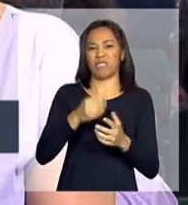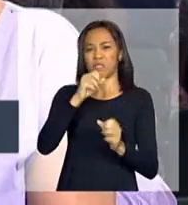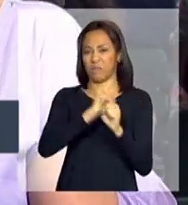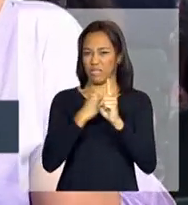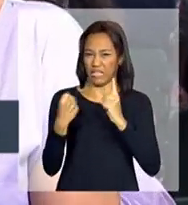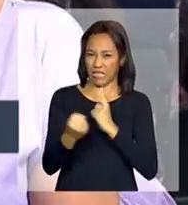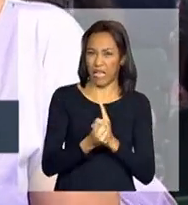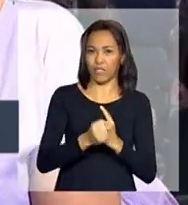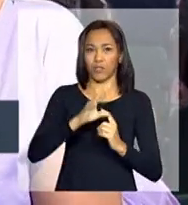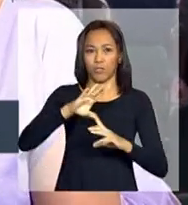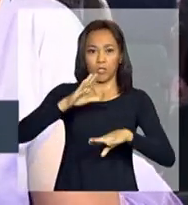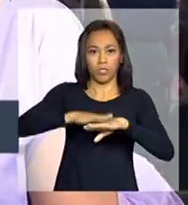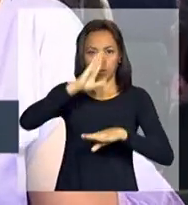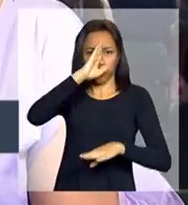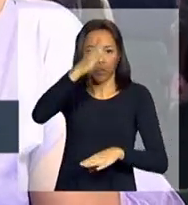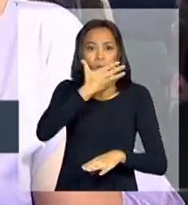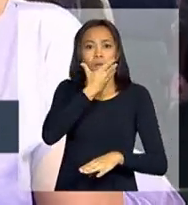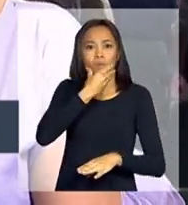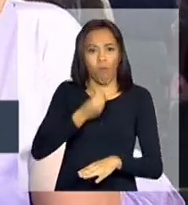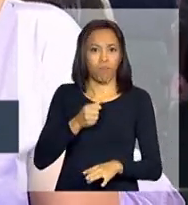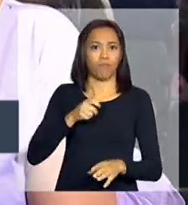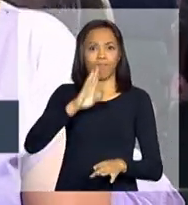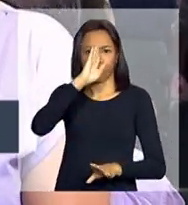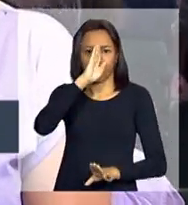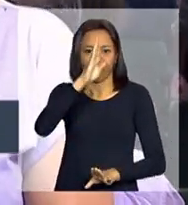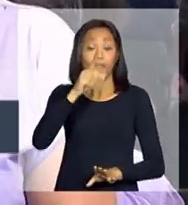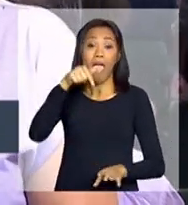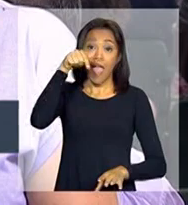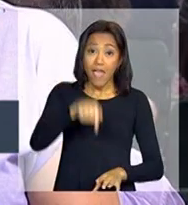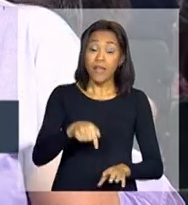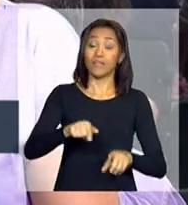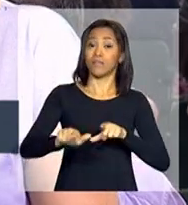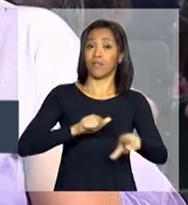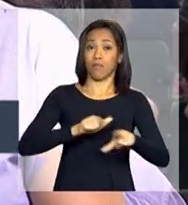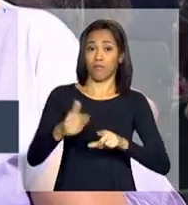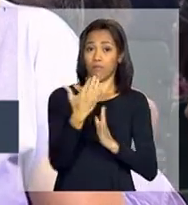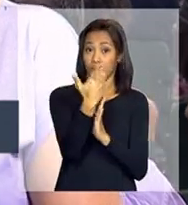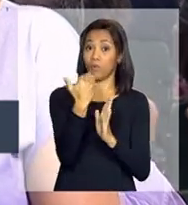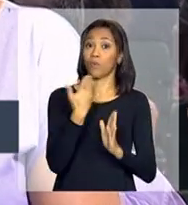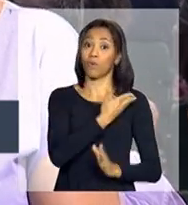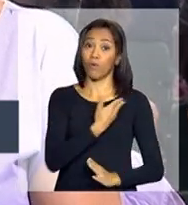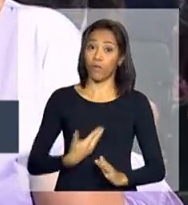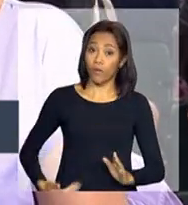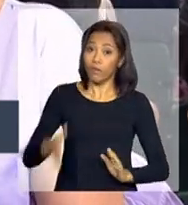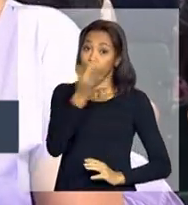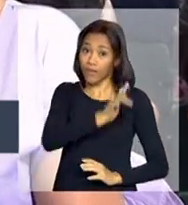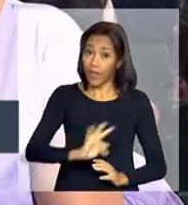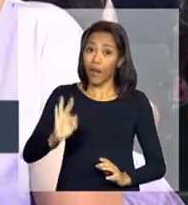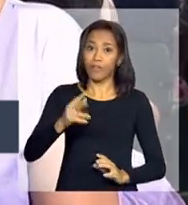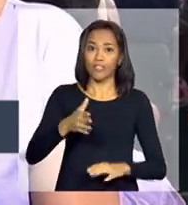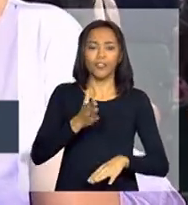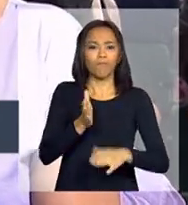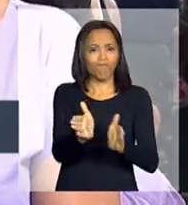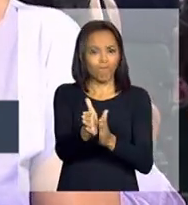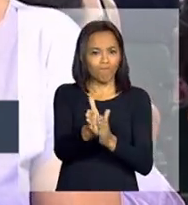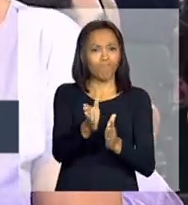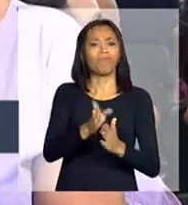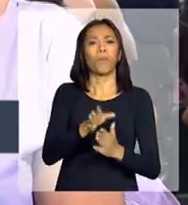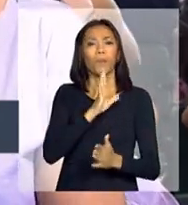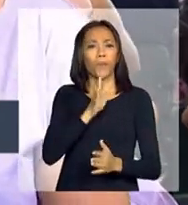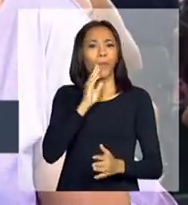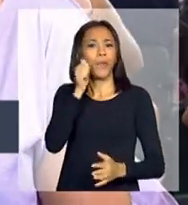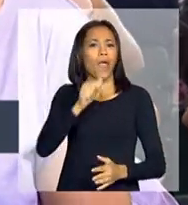patriarcal. Porém, essa iniciativa do governo federal em reconhecer, em premiar grupos de mulheres